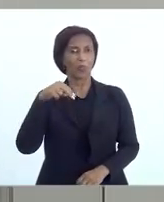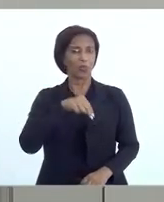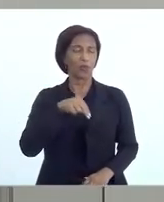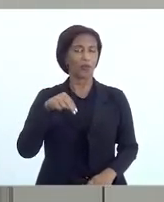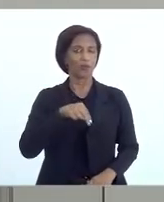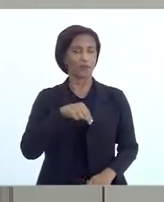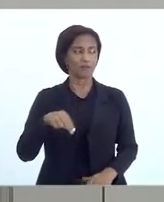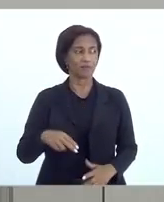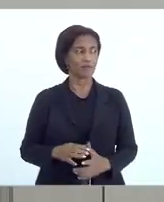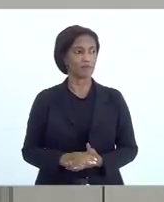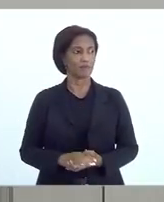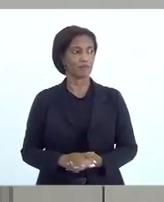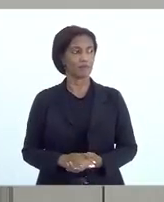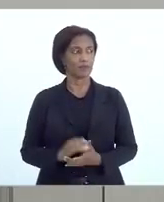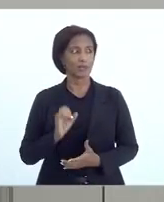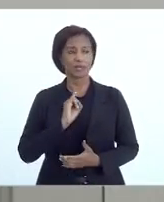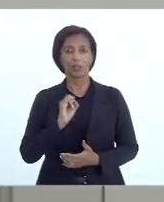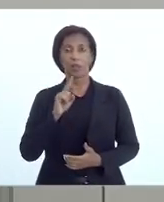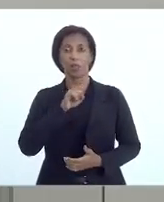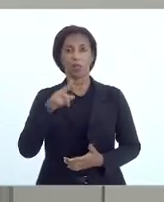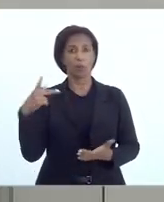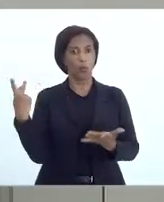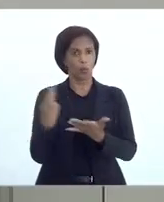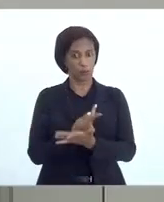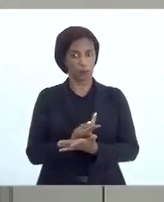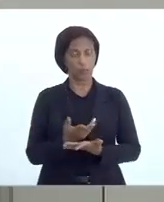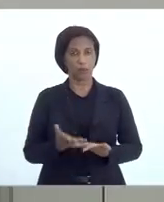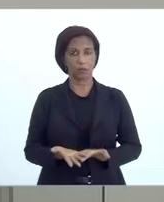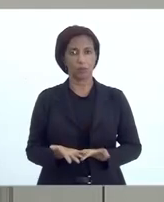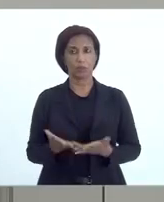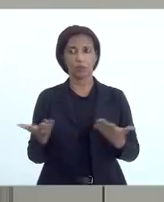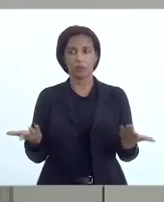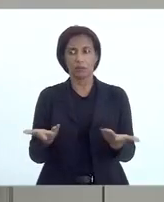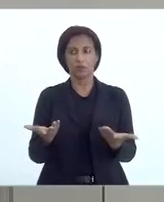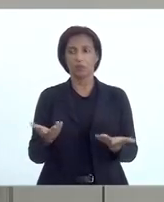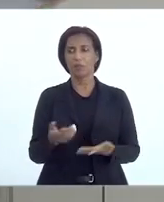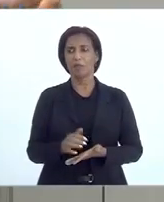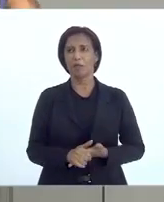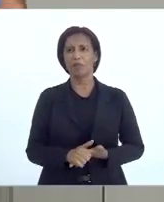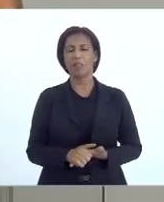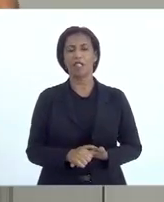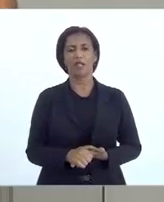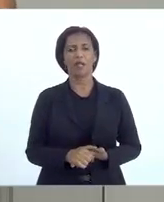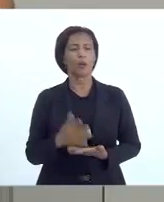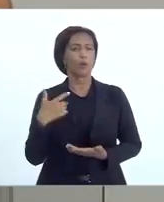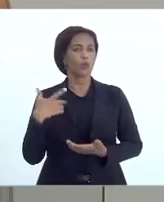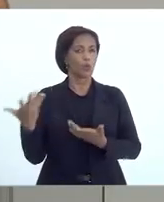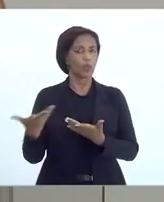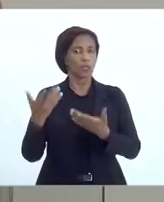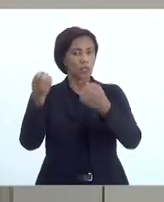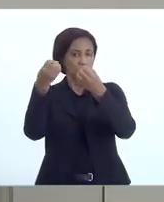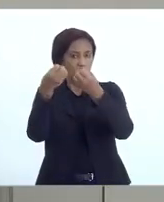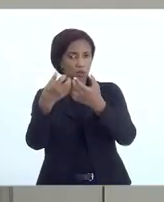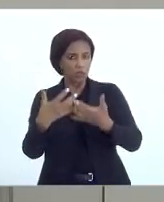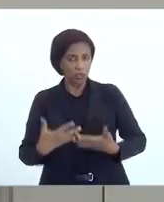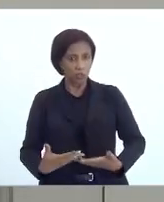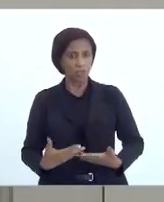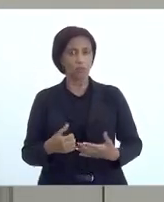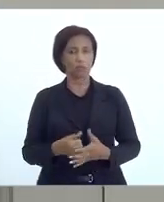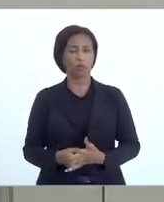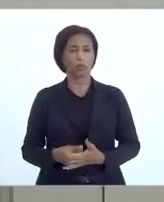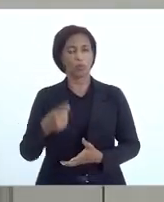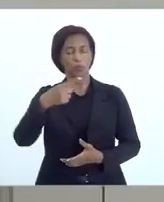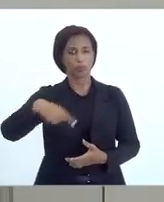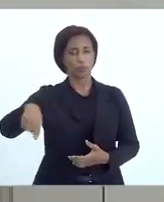novembro e isso não aconteceu então o que eu queria deixar explícito